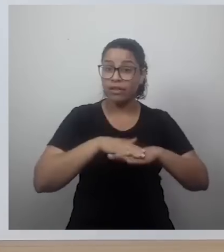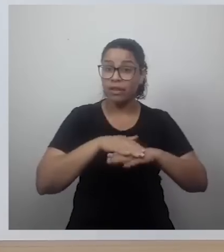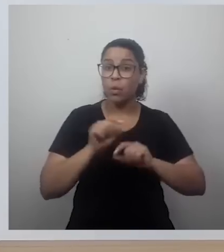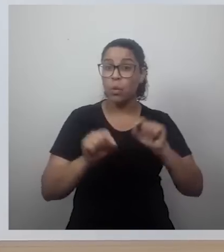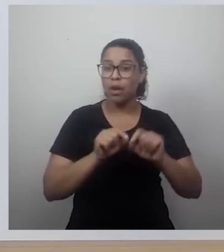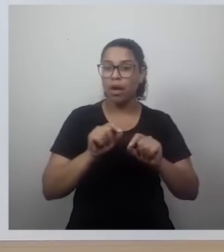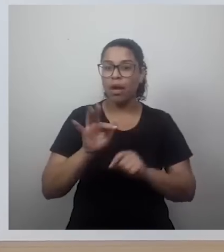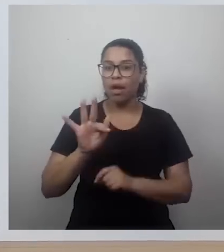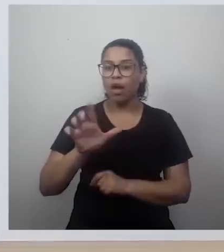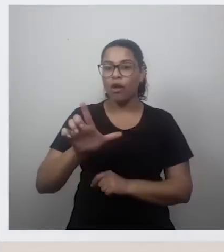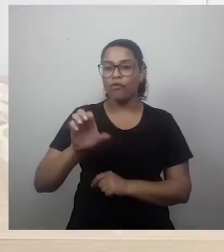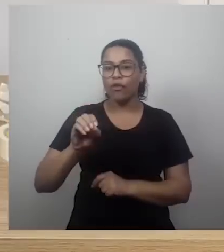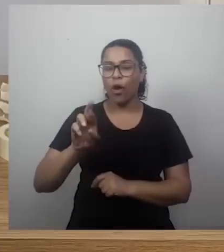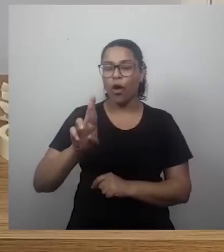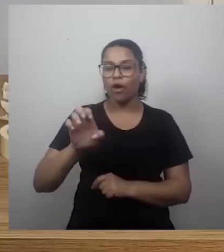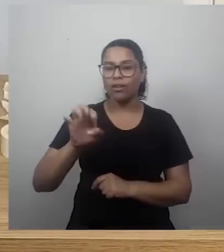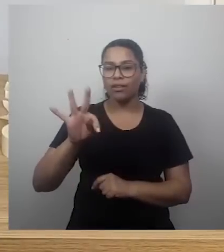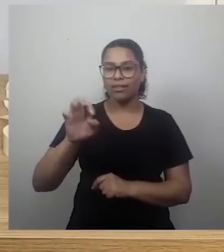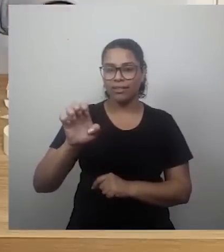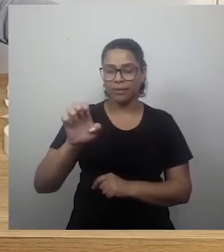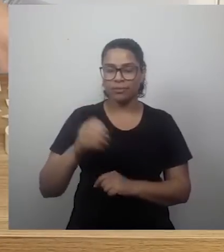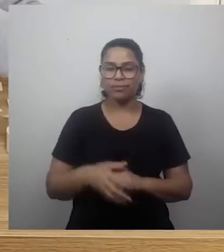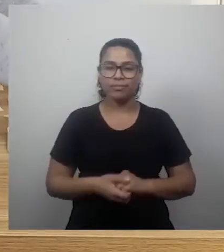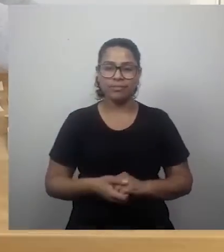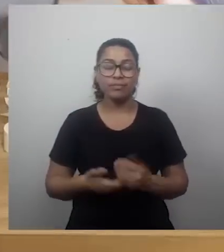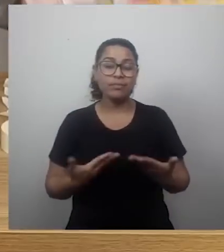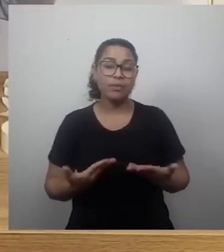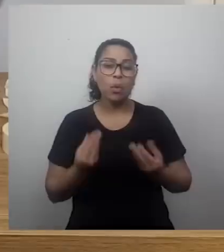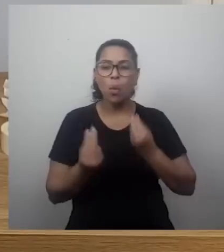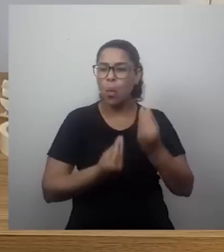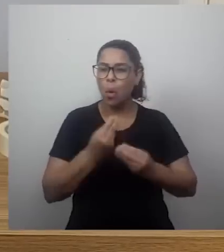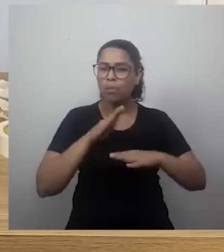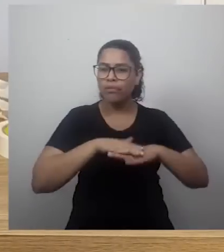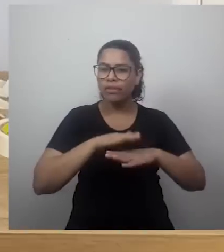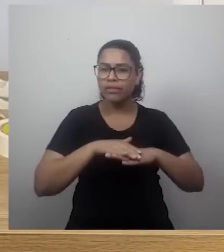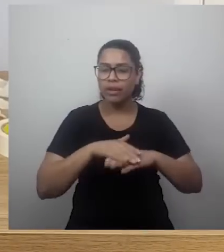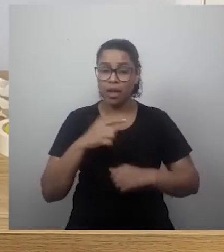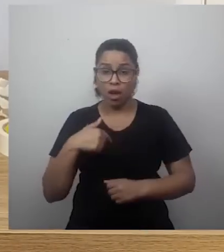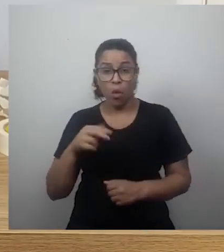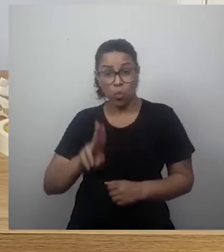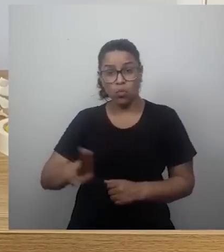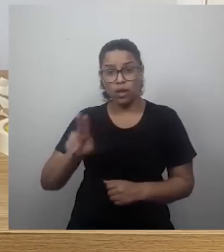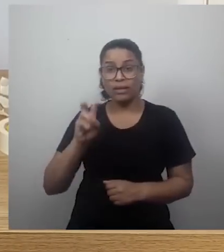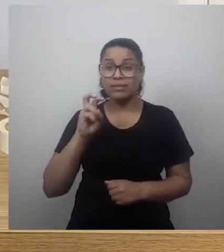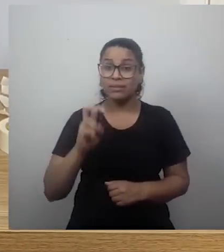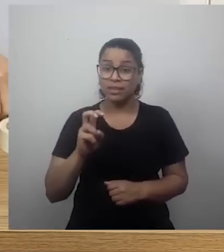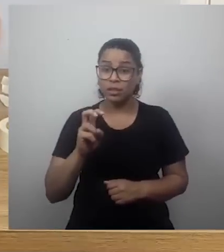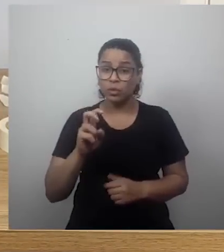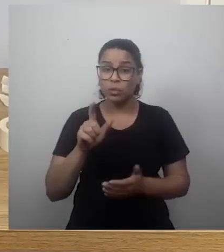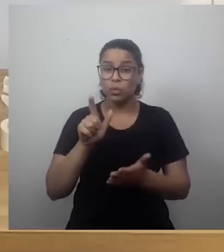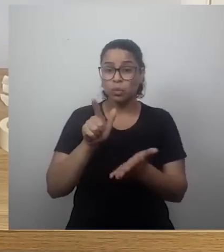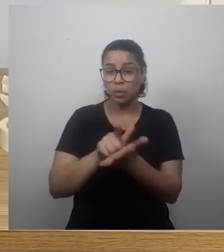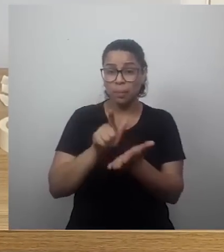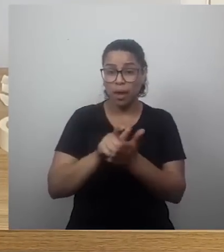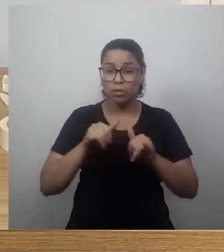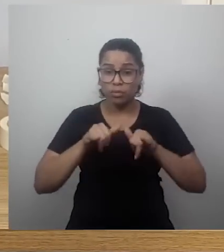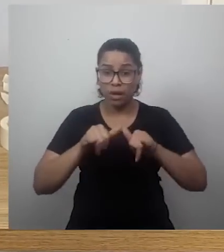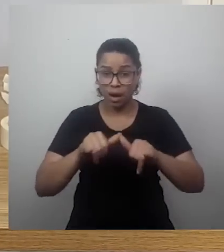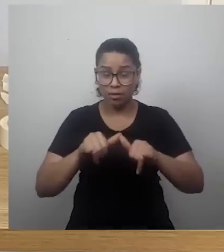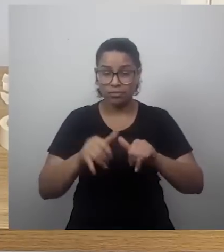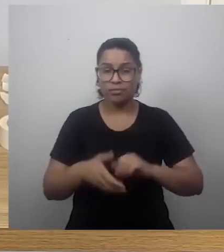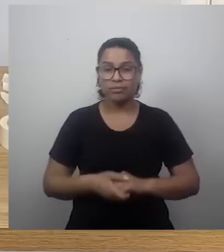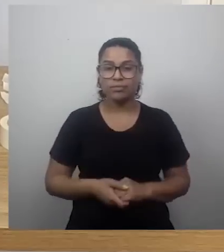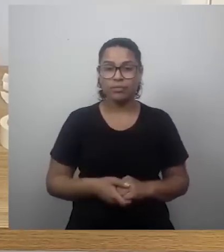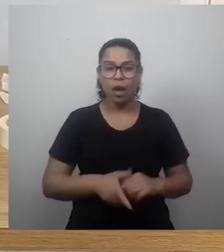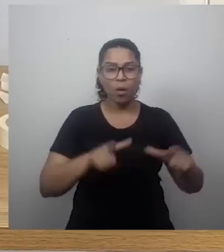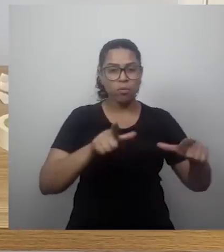chamada florete. Para a confecção do florete, eu usei 5 folhetos de supermercado pequenos.